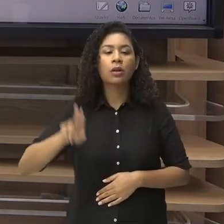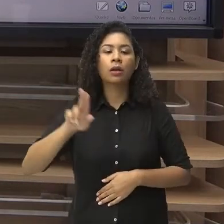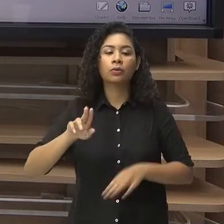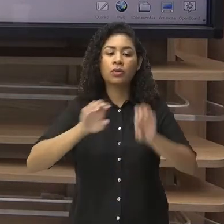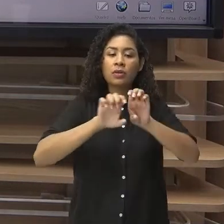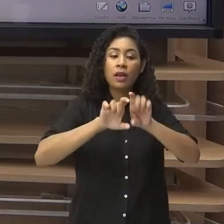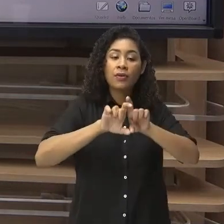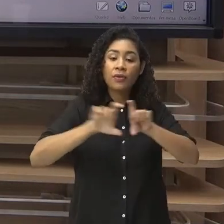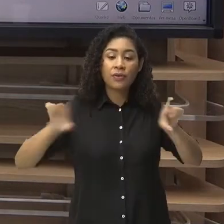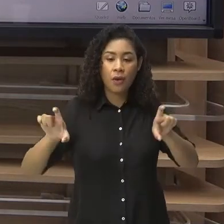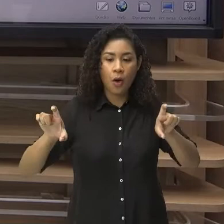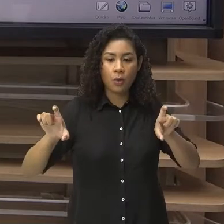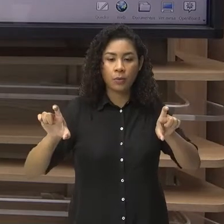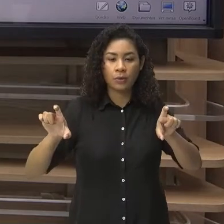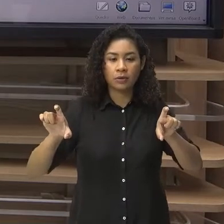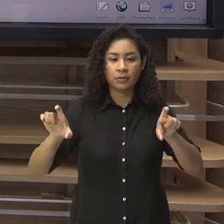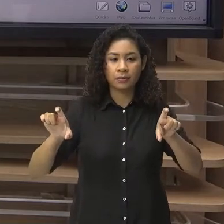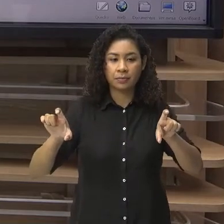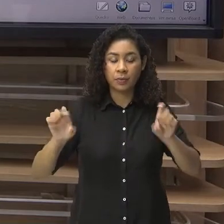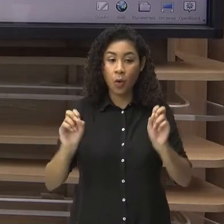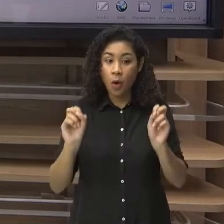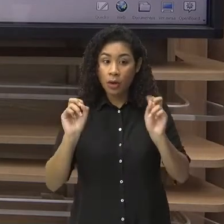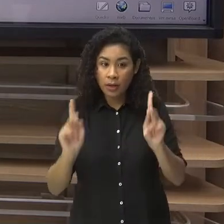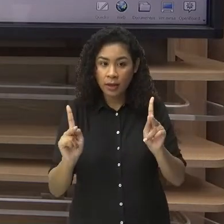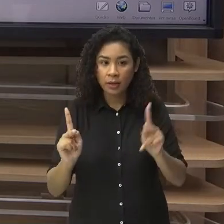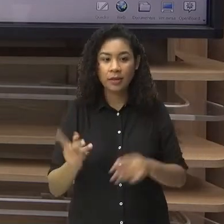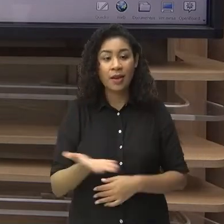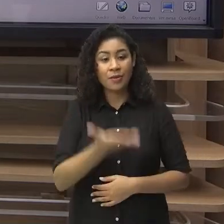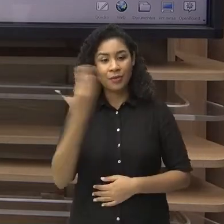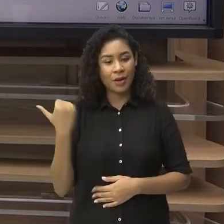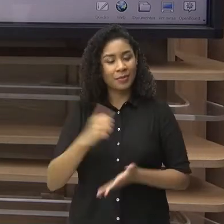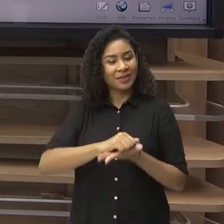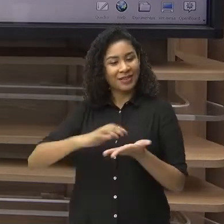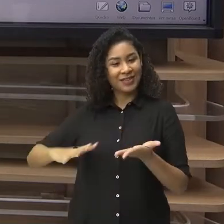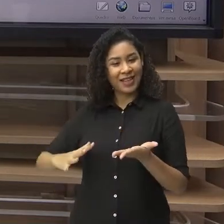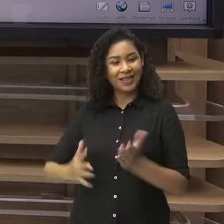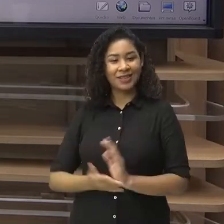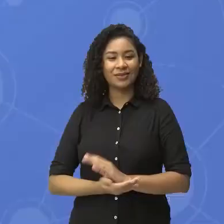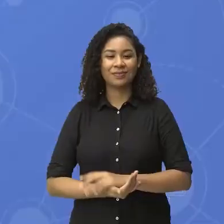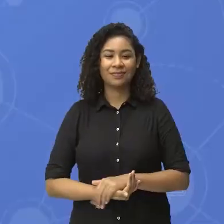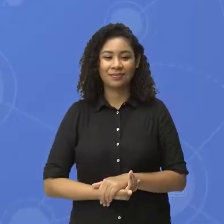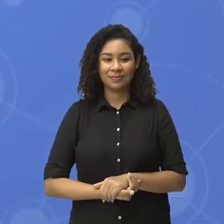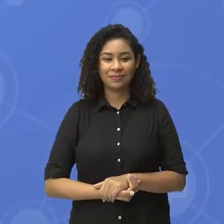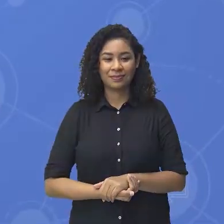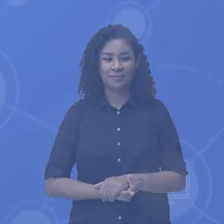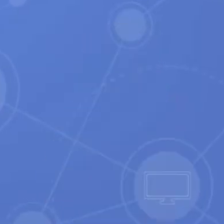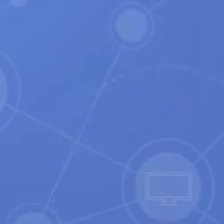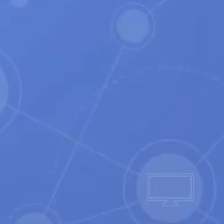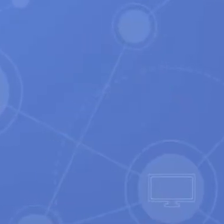nós trabalhamos aqui, tá bom? Vamos então à nossa DLI.